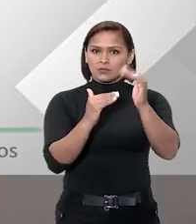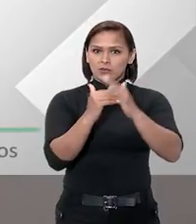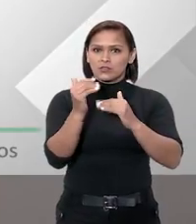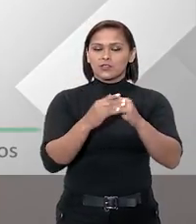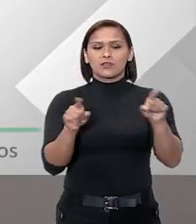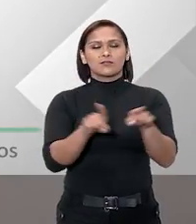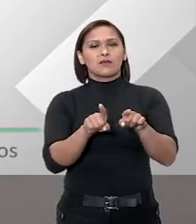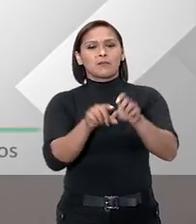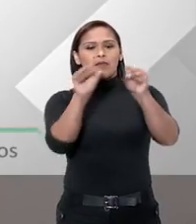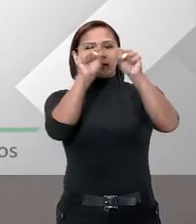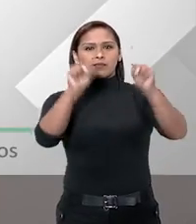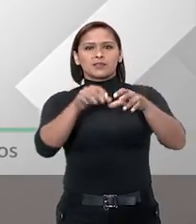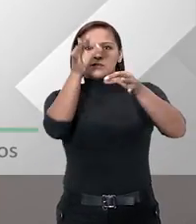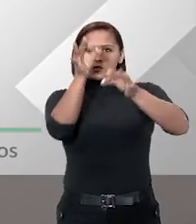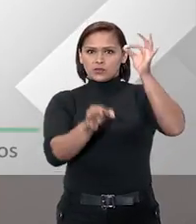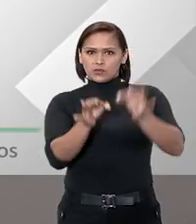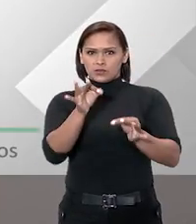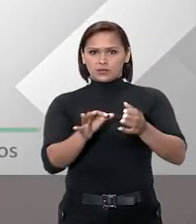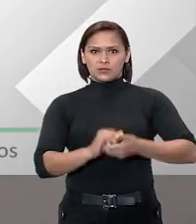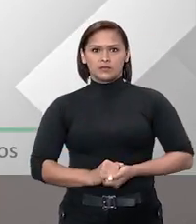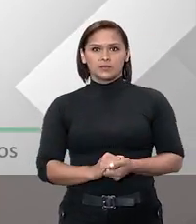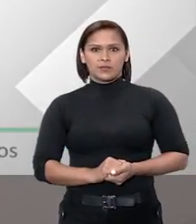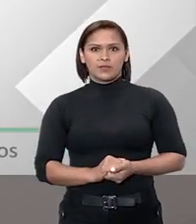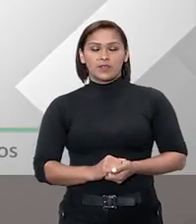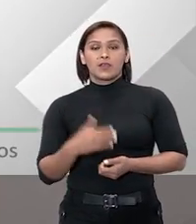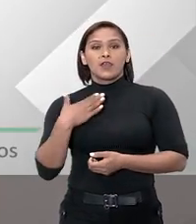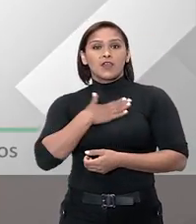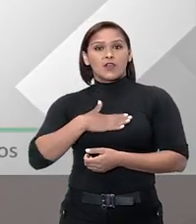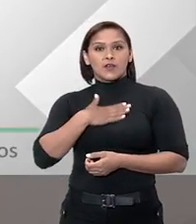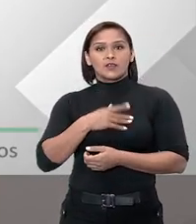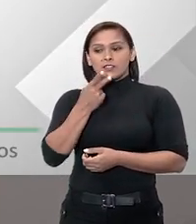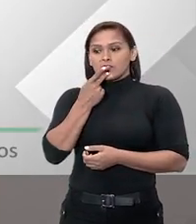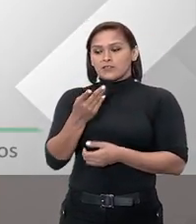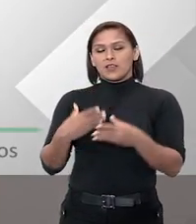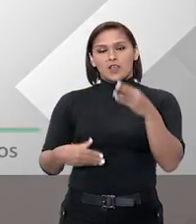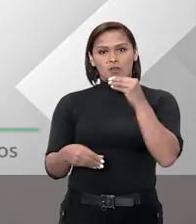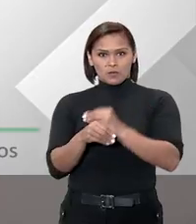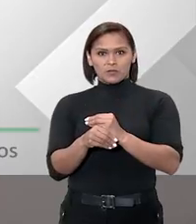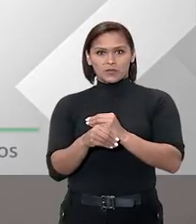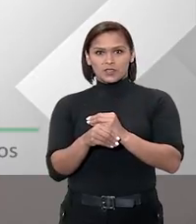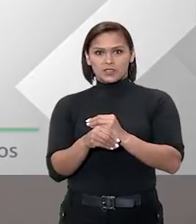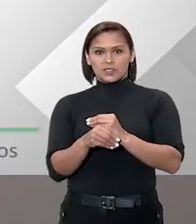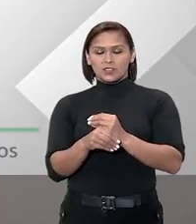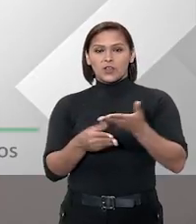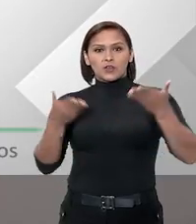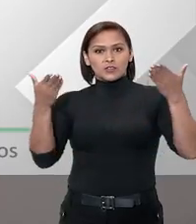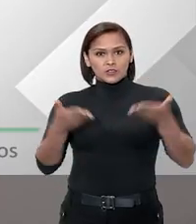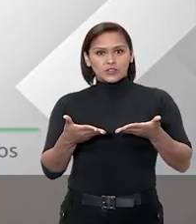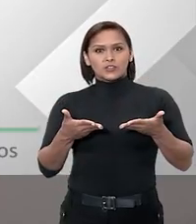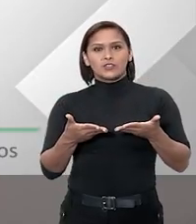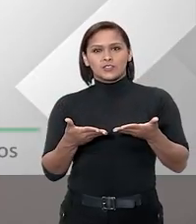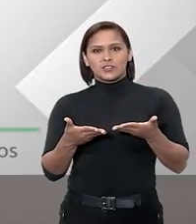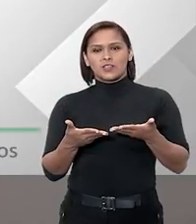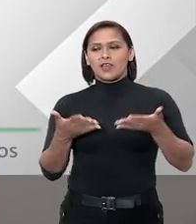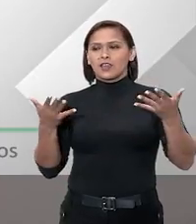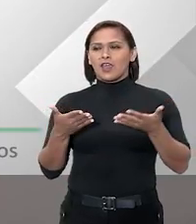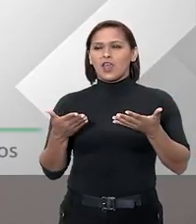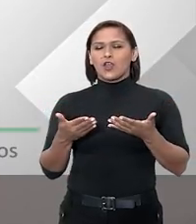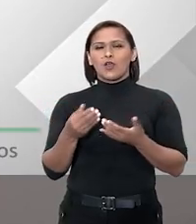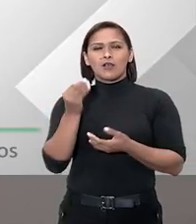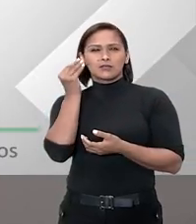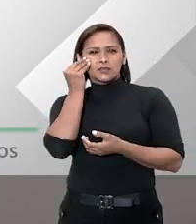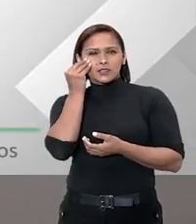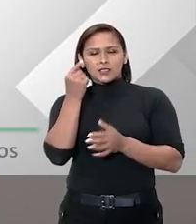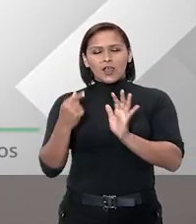profissionais do sistema de justiça. Eu gostaria de fazer a complementação, já que nós estamos tentando